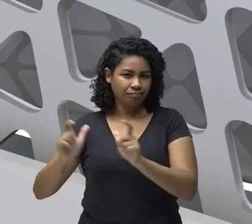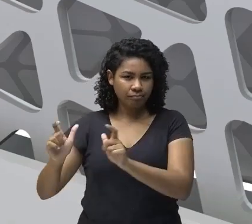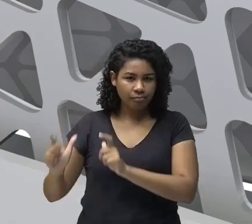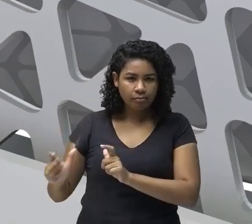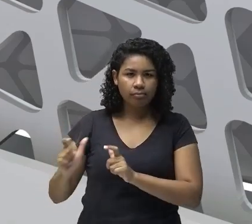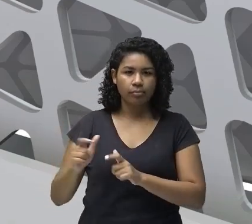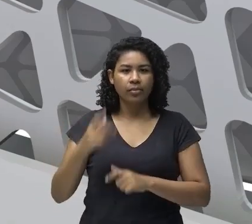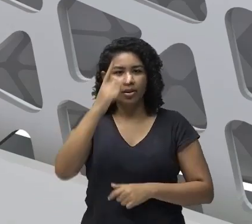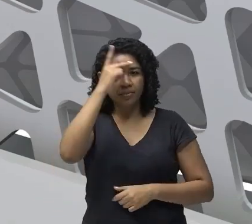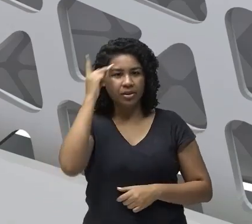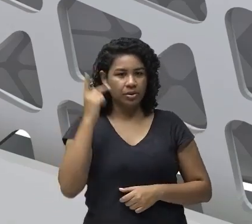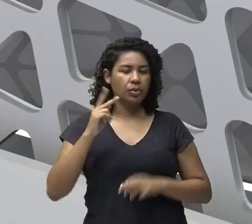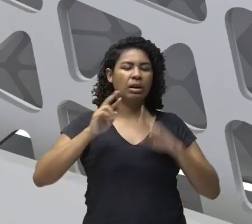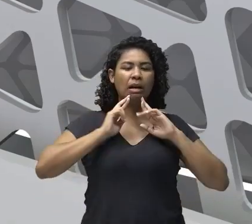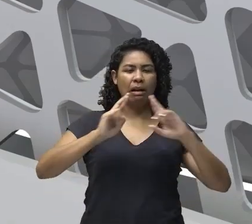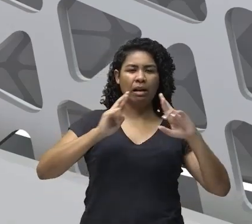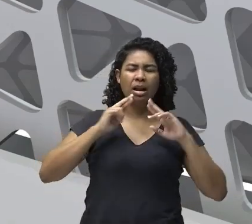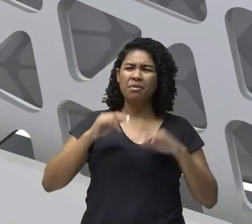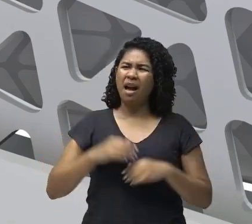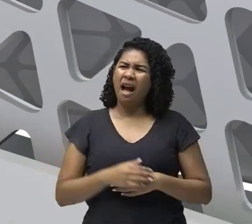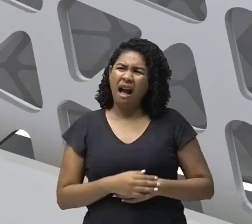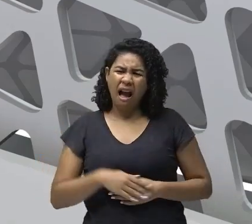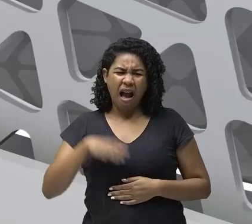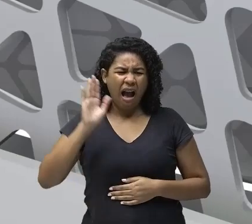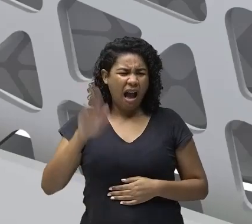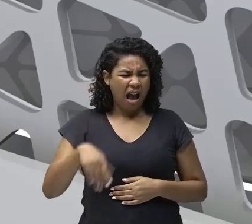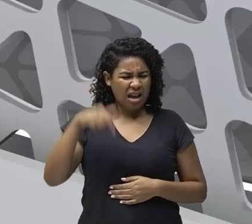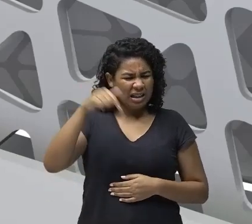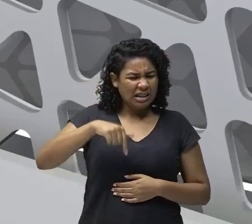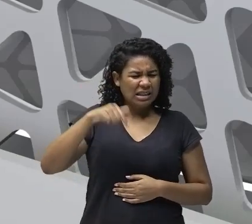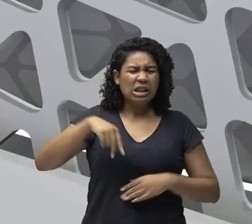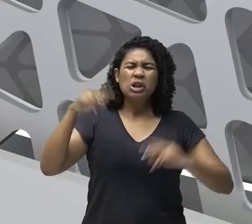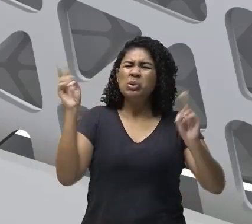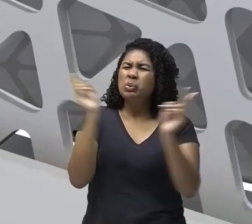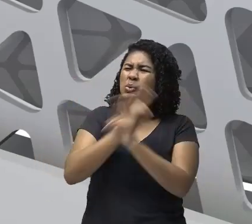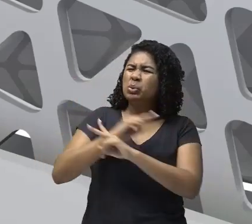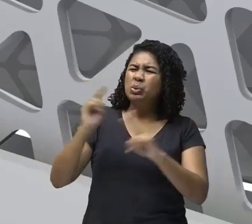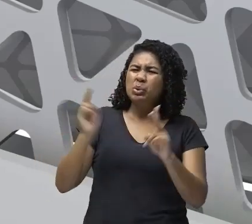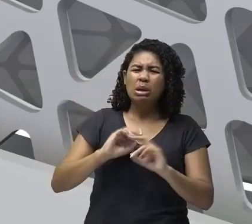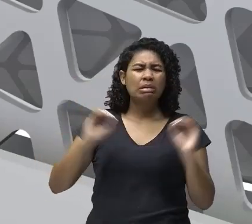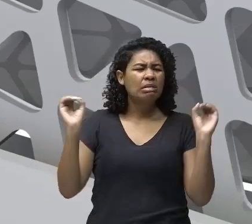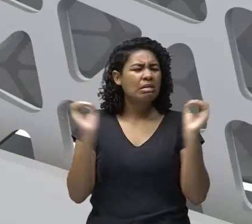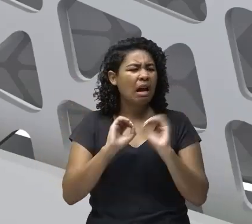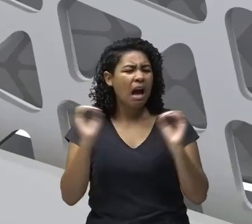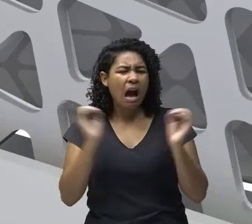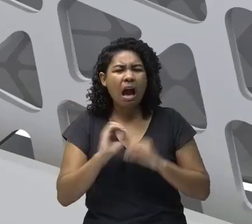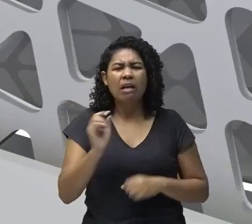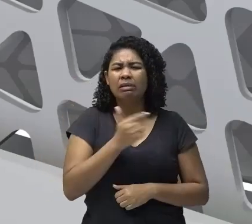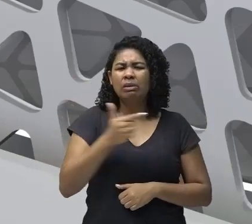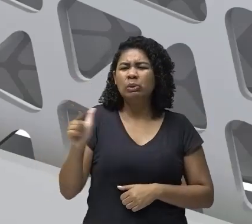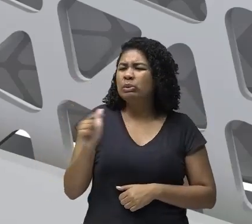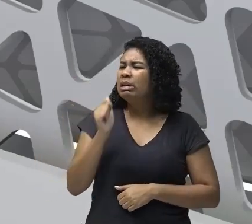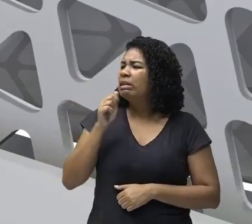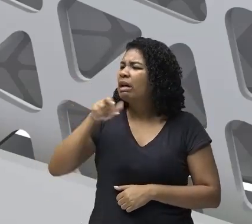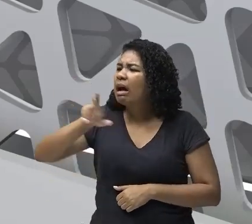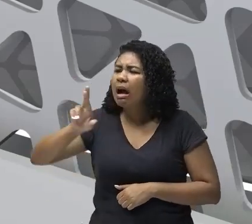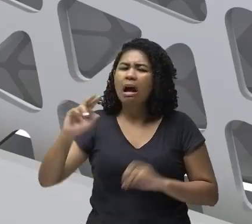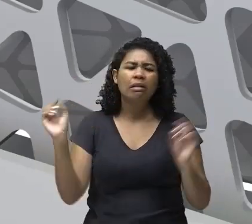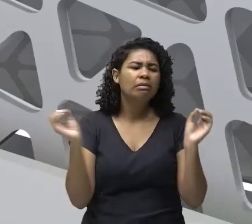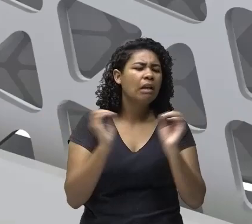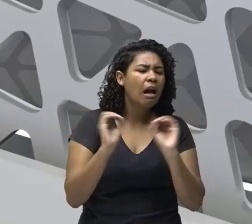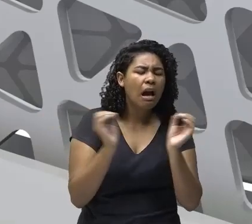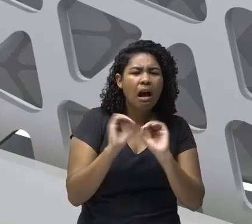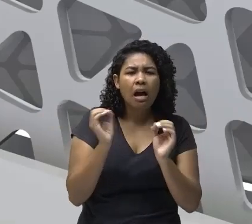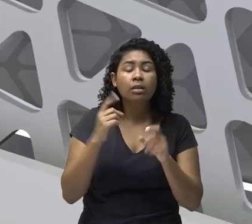aqui não tem vento, né? Não passa um vento, não tem uma corrente de ar. Por que isso acontece? Porque